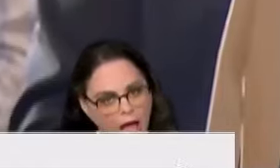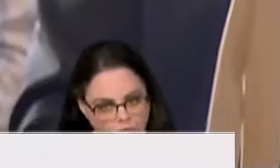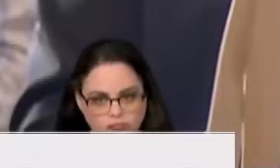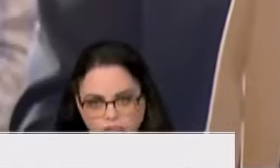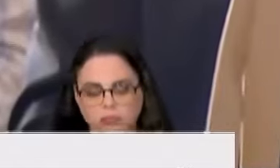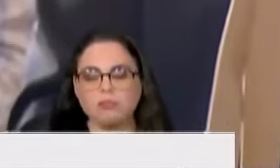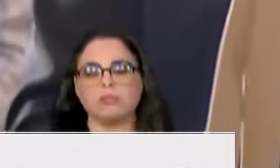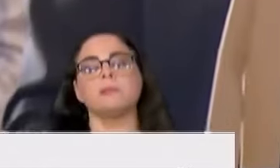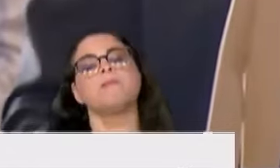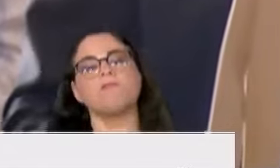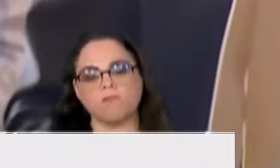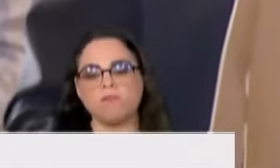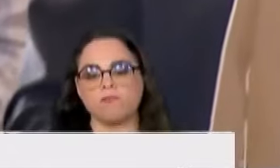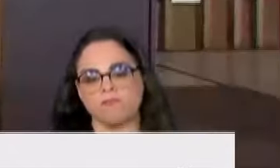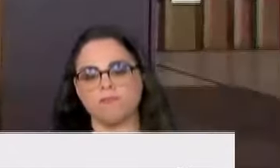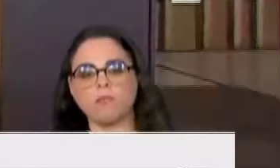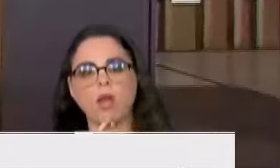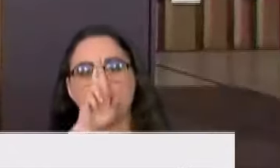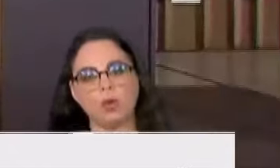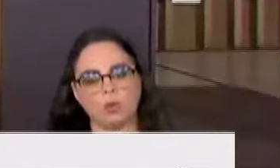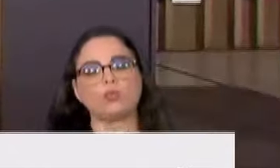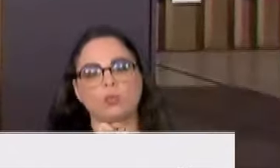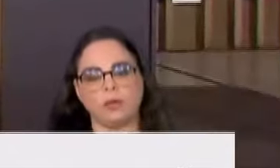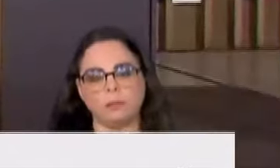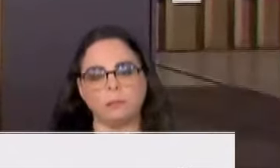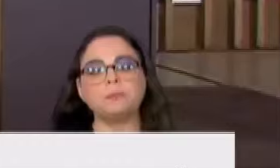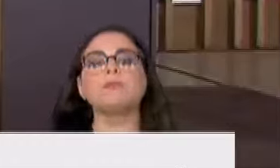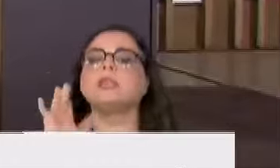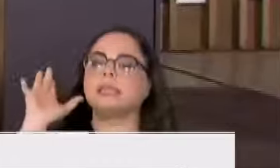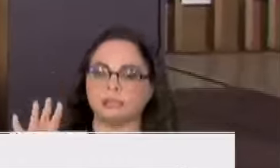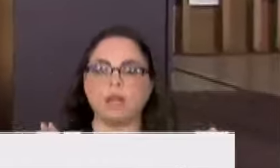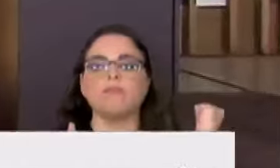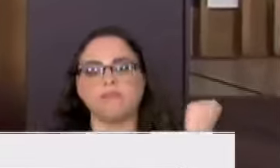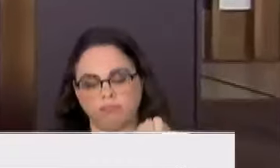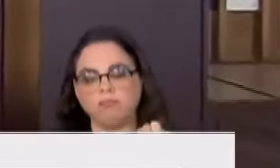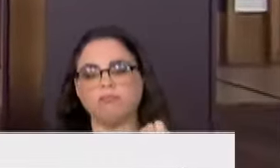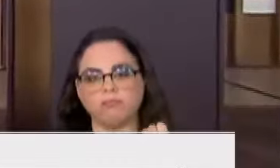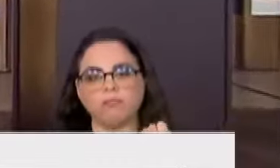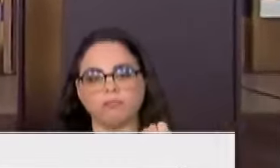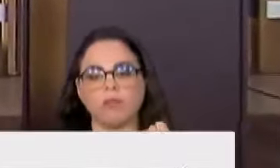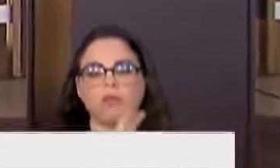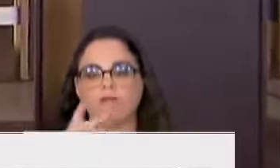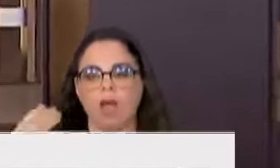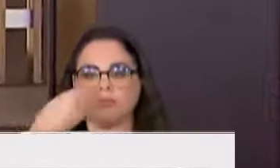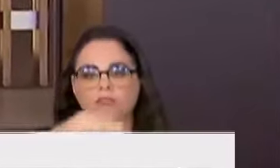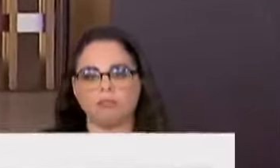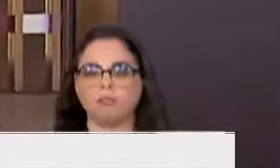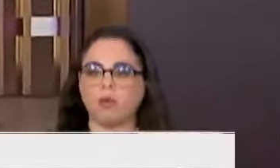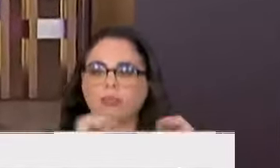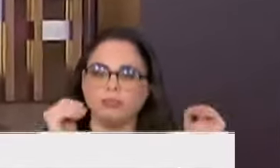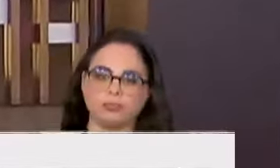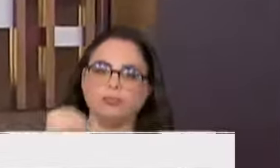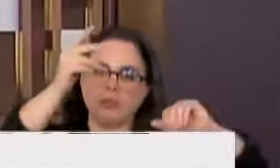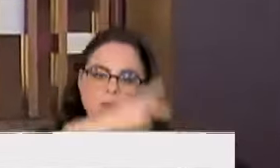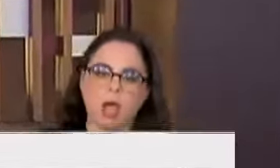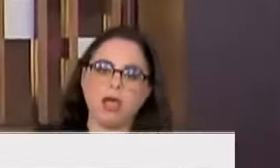Bem, o que eu queria dizer é que as garantias serão dadas pelas autoridades